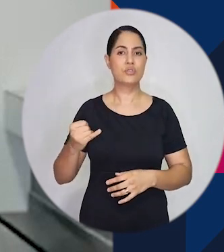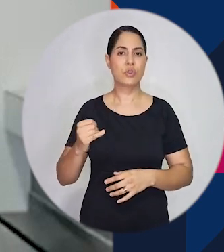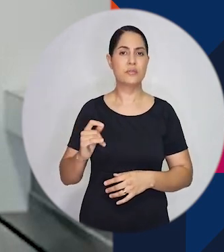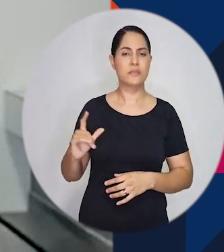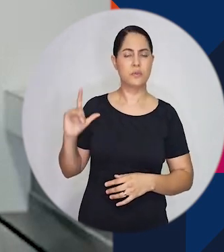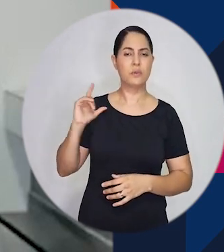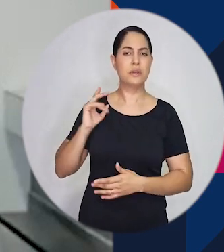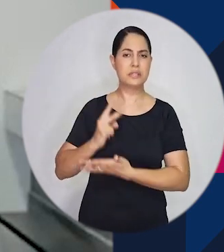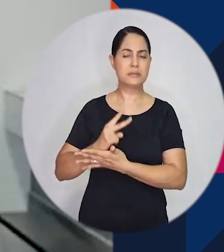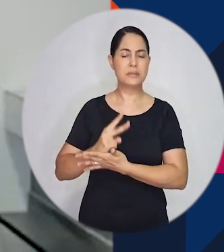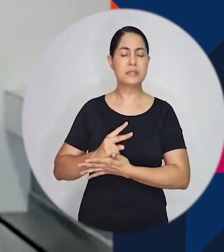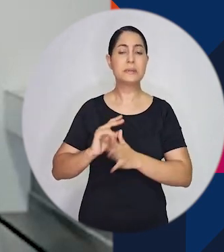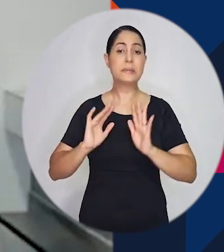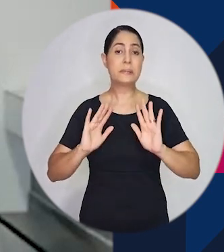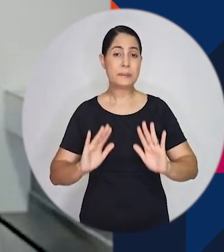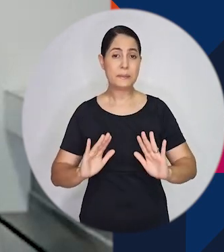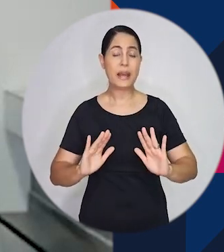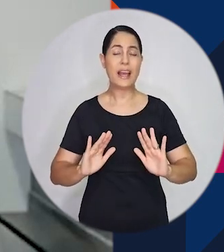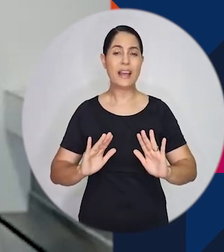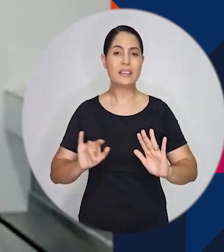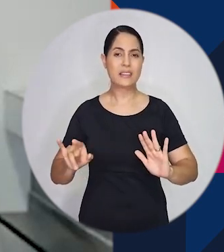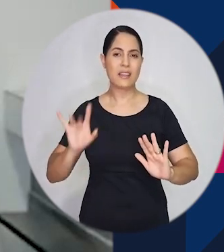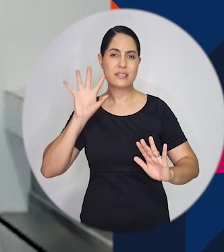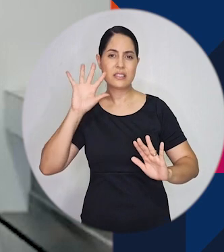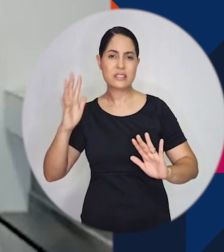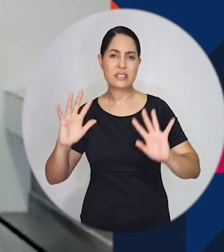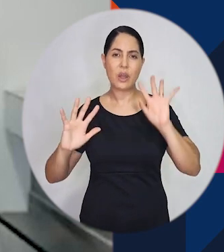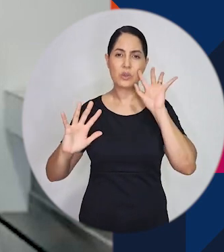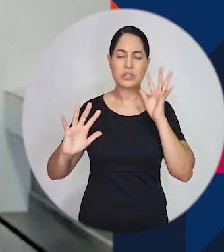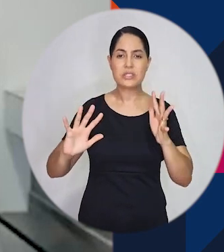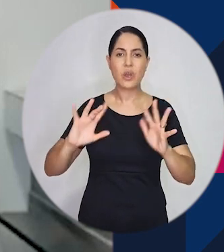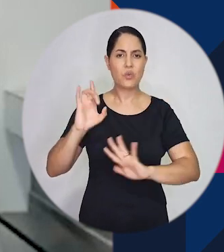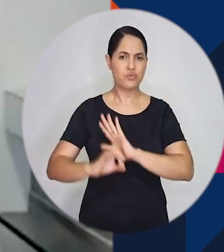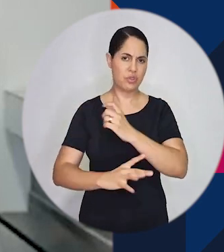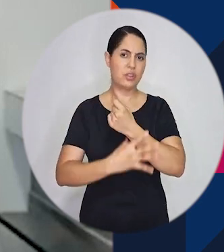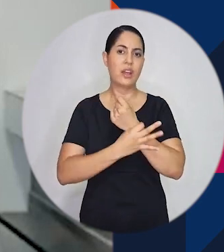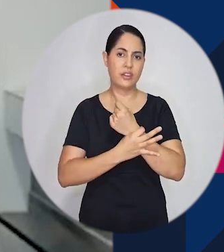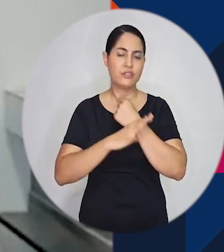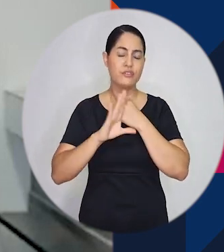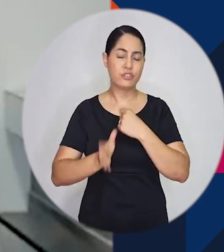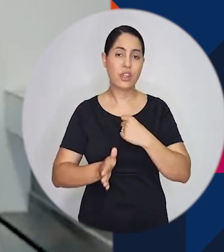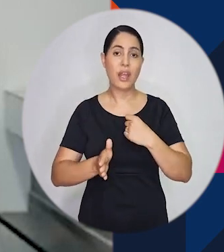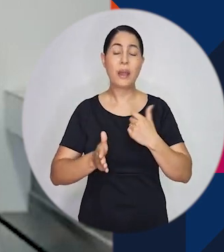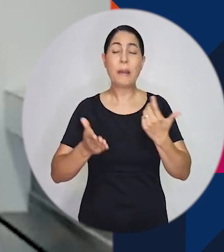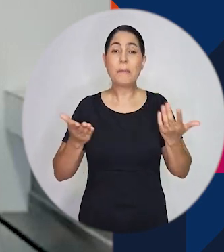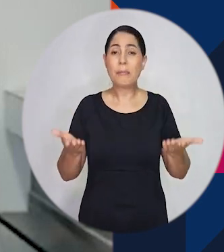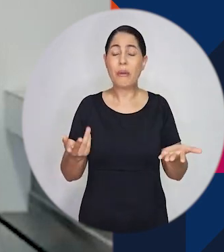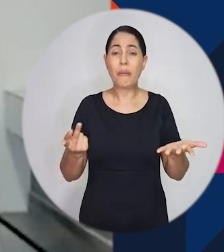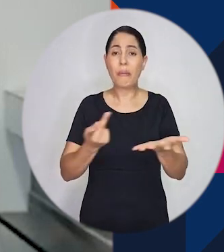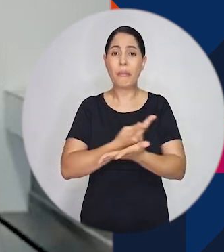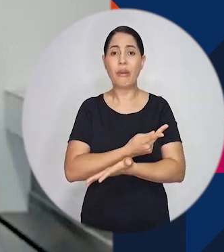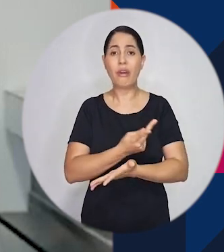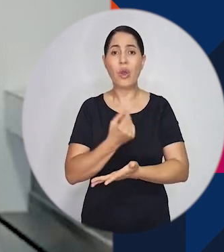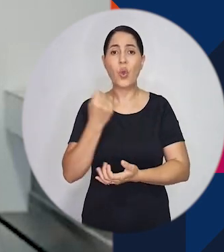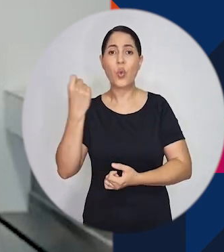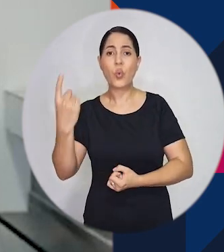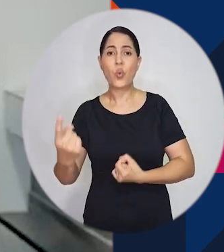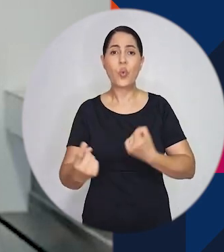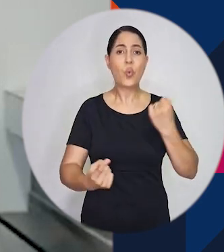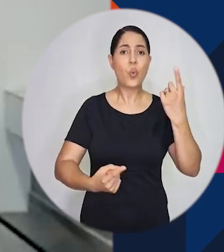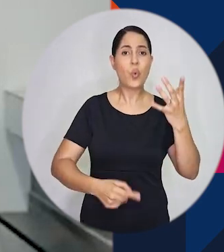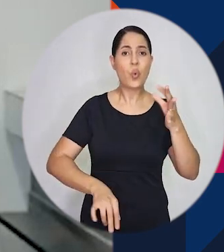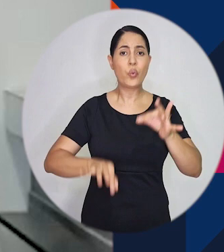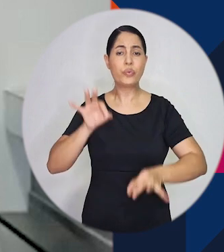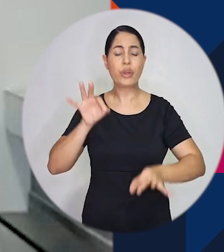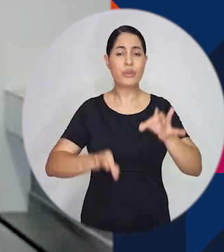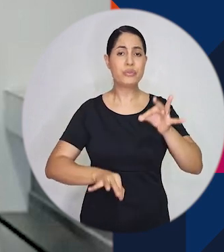Tony. Mas mesmo com essas decisões que garantem esses direitos, vez ou outra, a gente encontrava